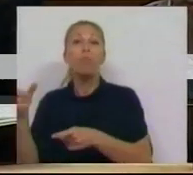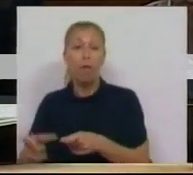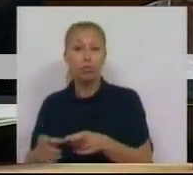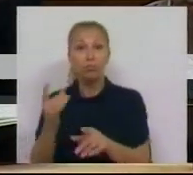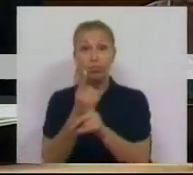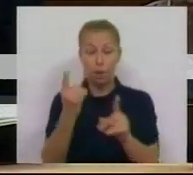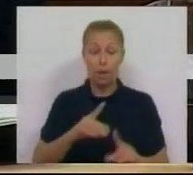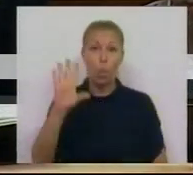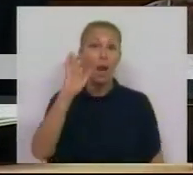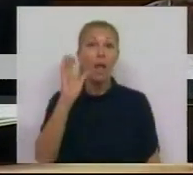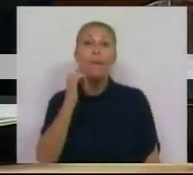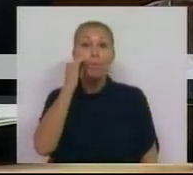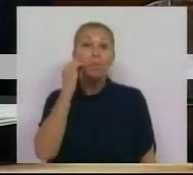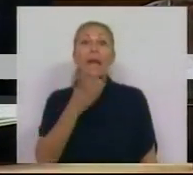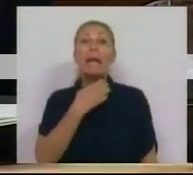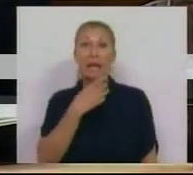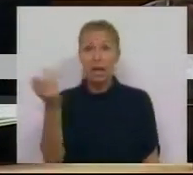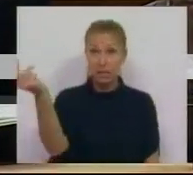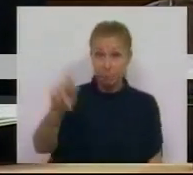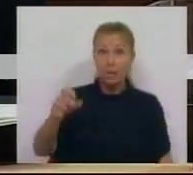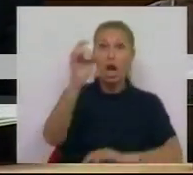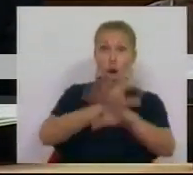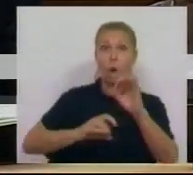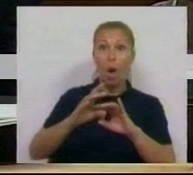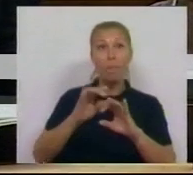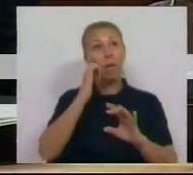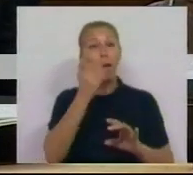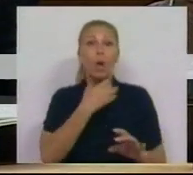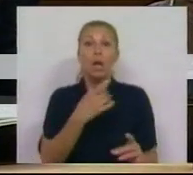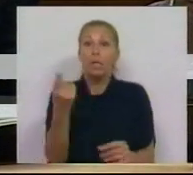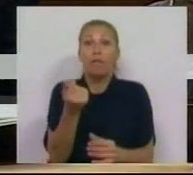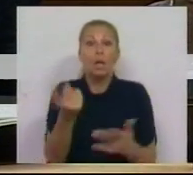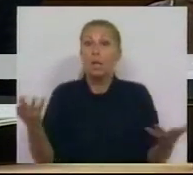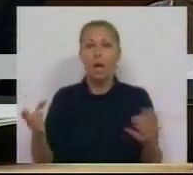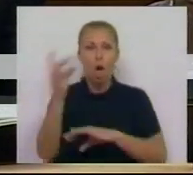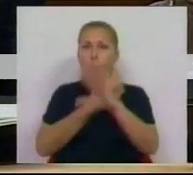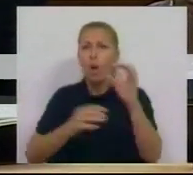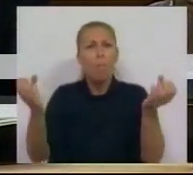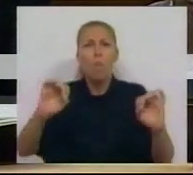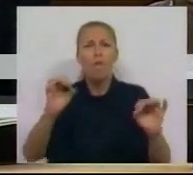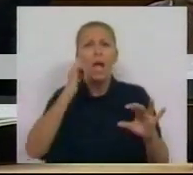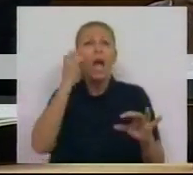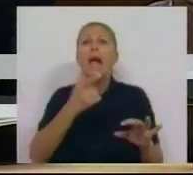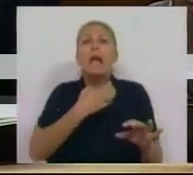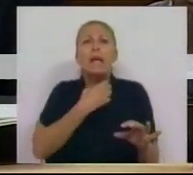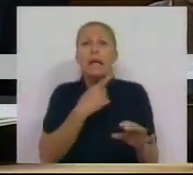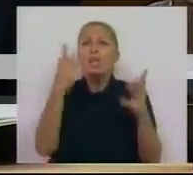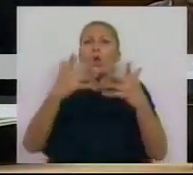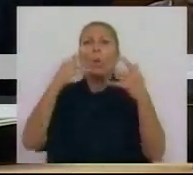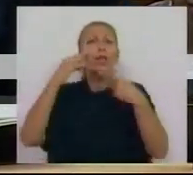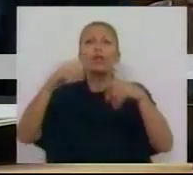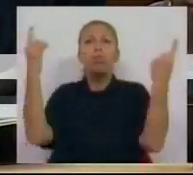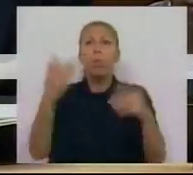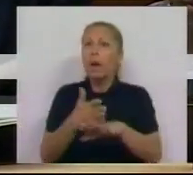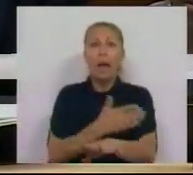crise era uma crise financeira. A verdade é que na Europa, em Portugal, não havia uma crise de contas públicas antes da crise financeira e nós podemos